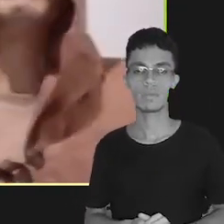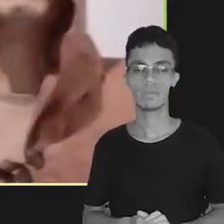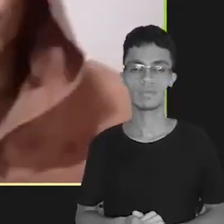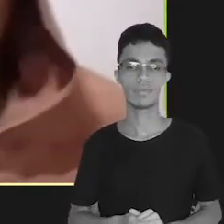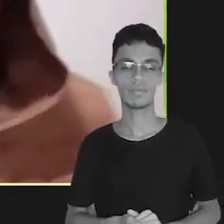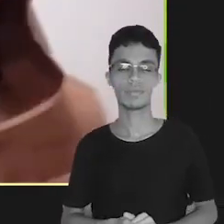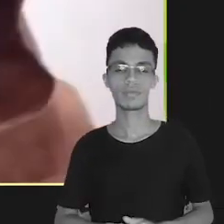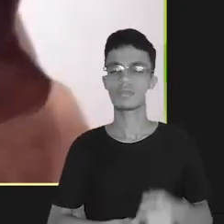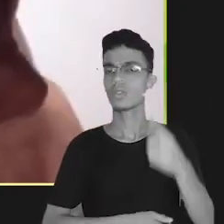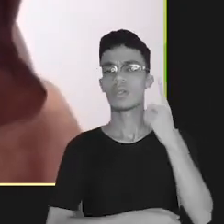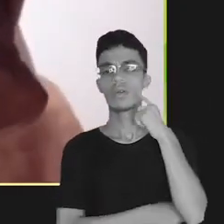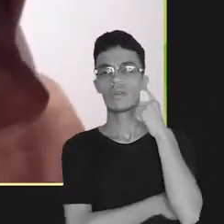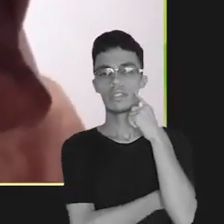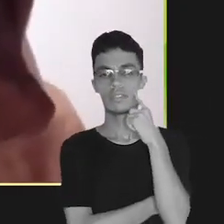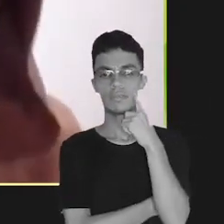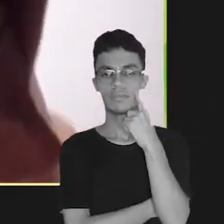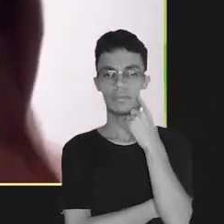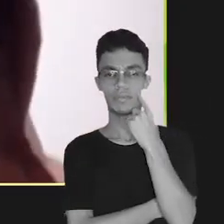E não vejo um,